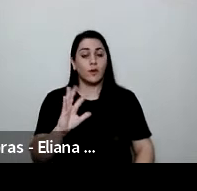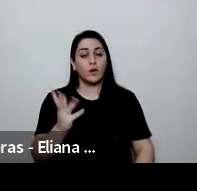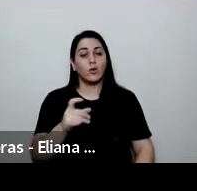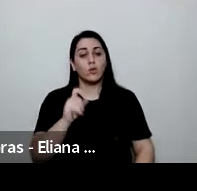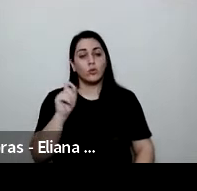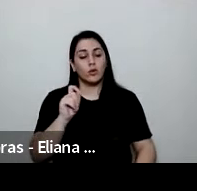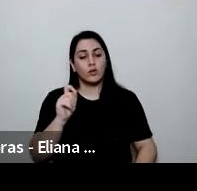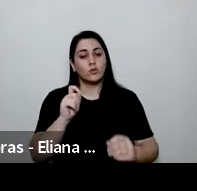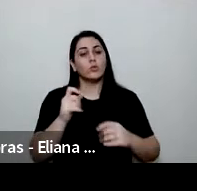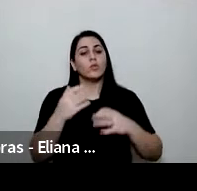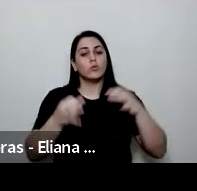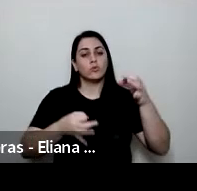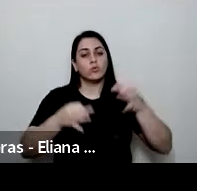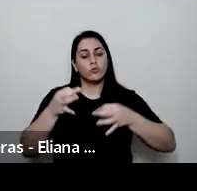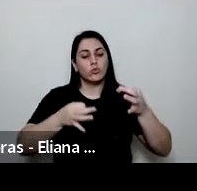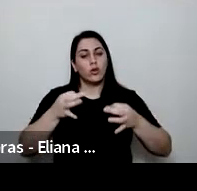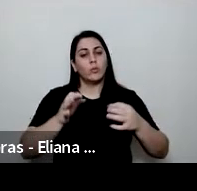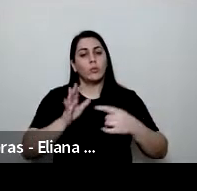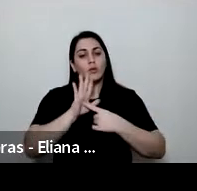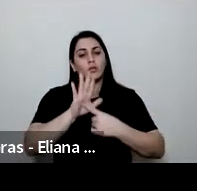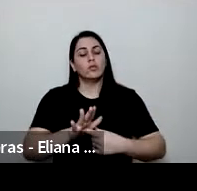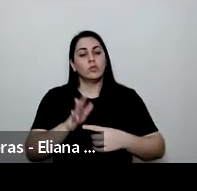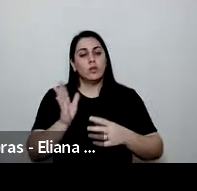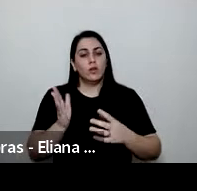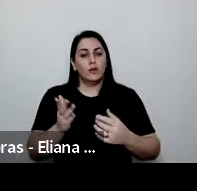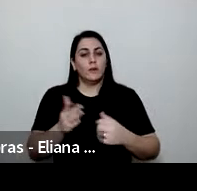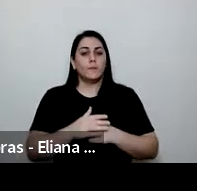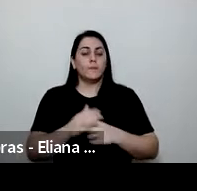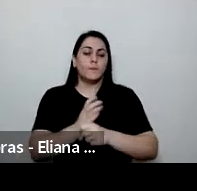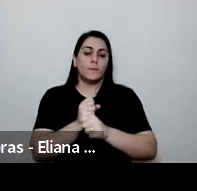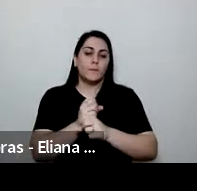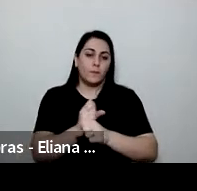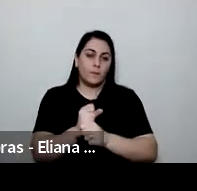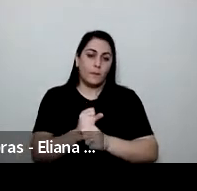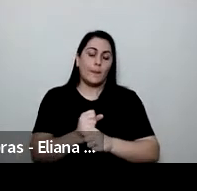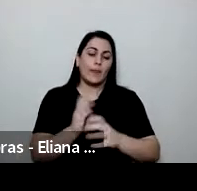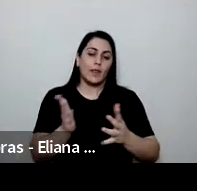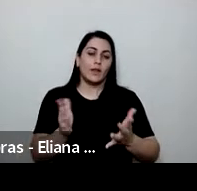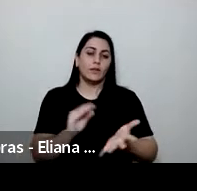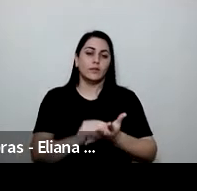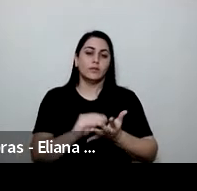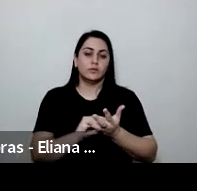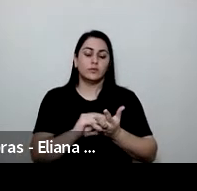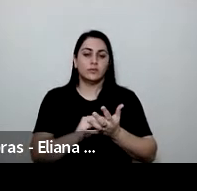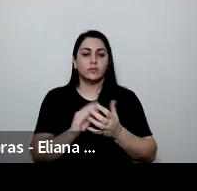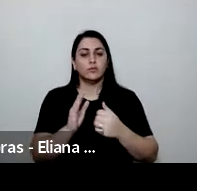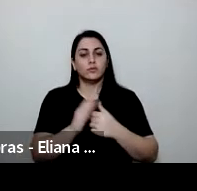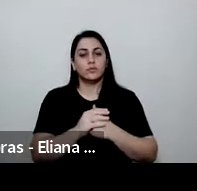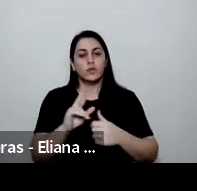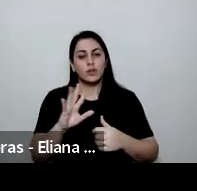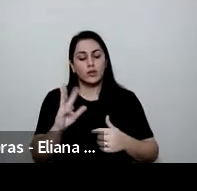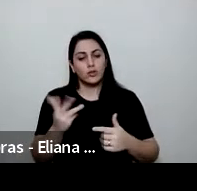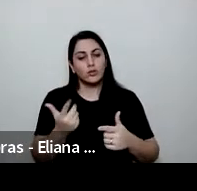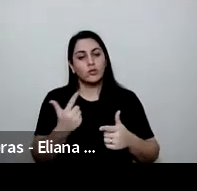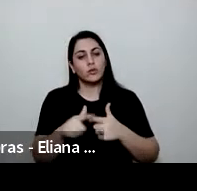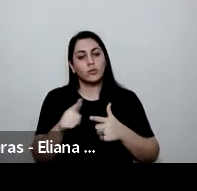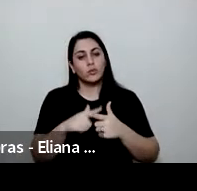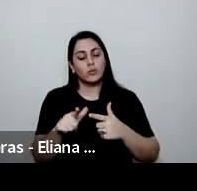o trânsito em julgado todas essas contas como não prestadas interessados podem passar da sua eu existo